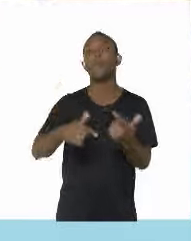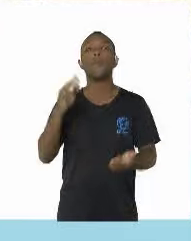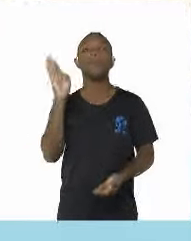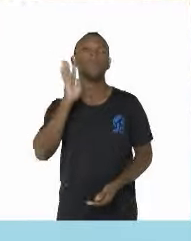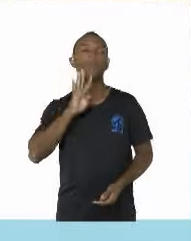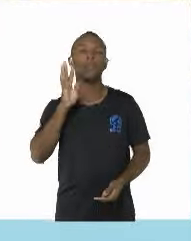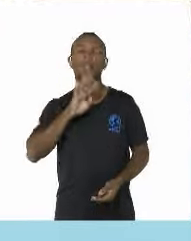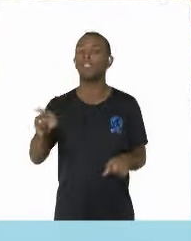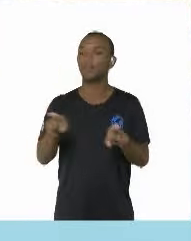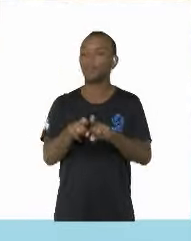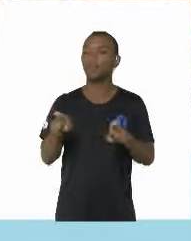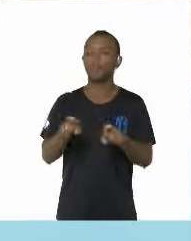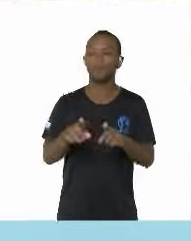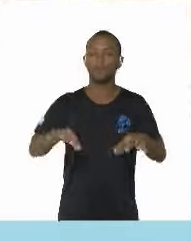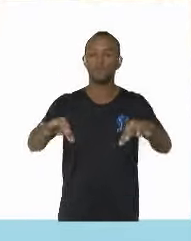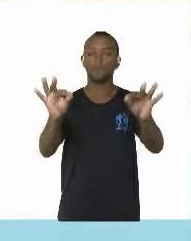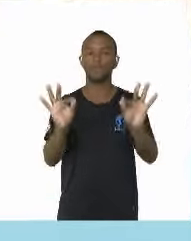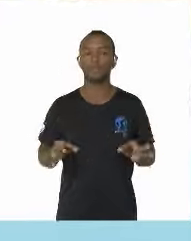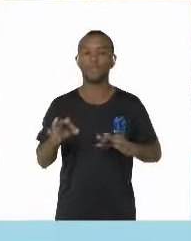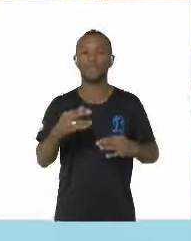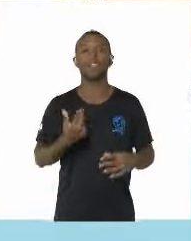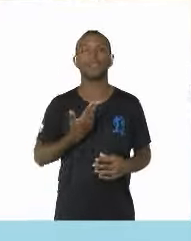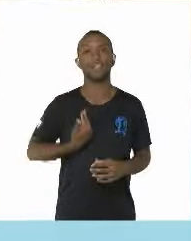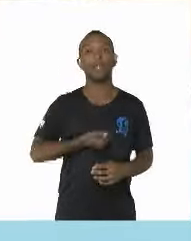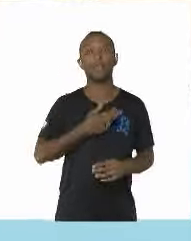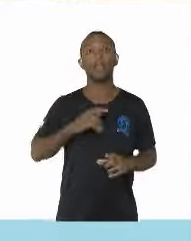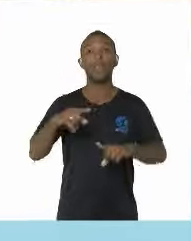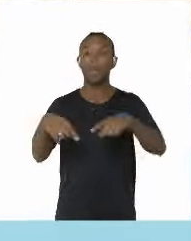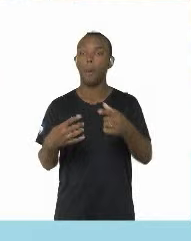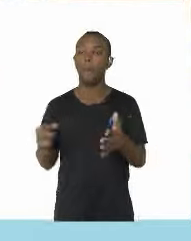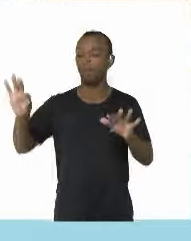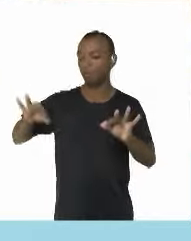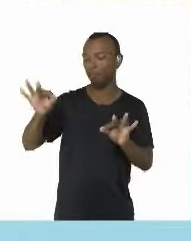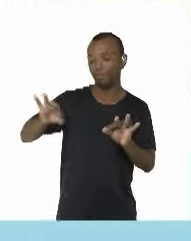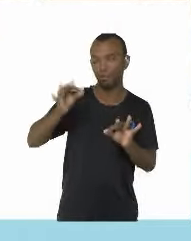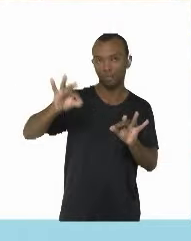estampas e de bordados. Então, as estampas, alguns elementos, transformam em bordados.